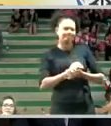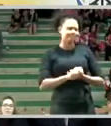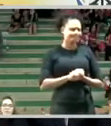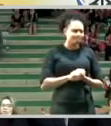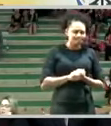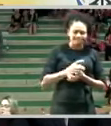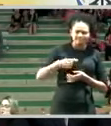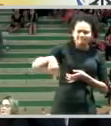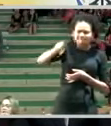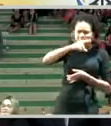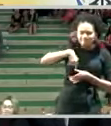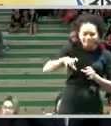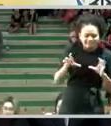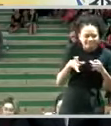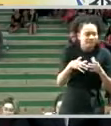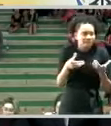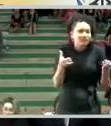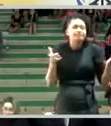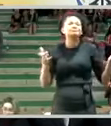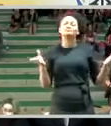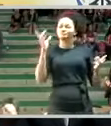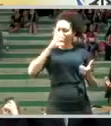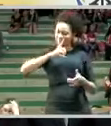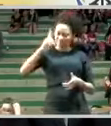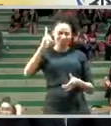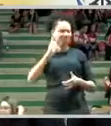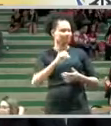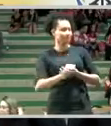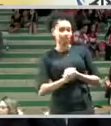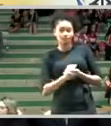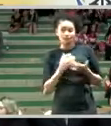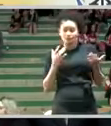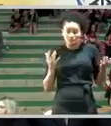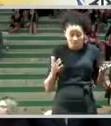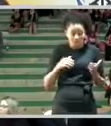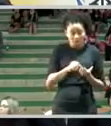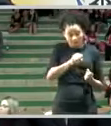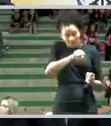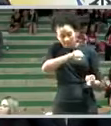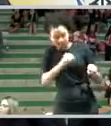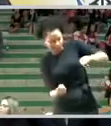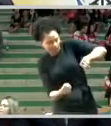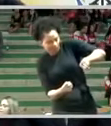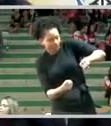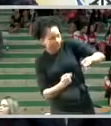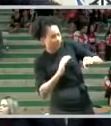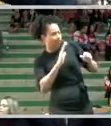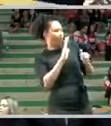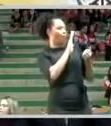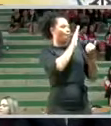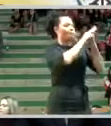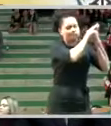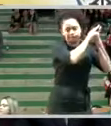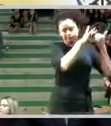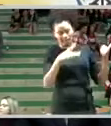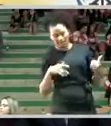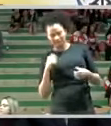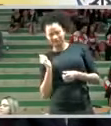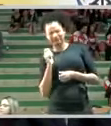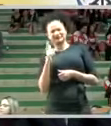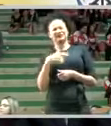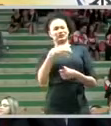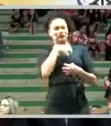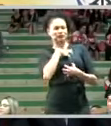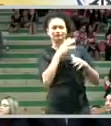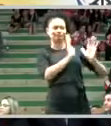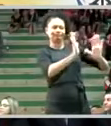No radar de Davi não estava, mas no de Deus estava. Aí quando o boi tropeça, que Uzá morre, aí Davi fica triste e diz: "Não